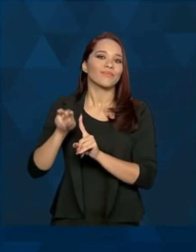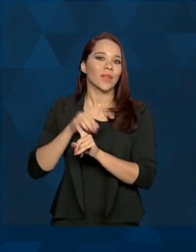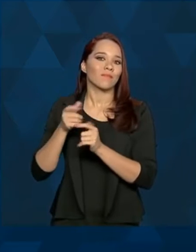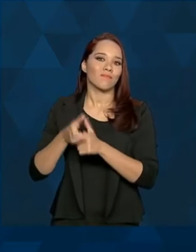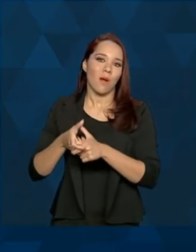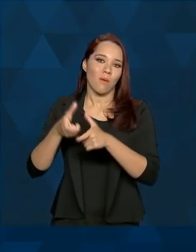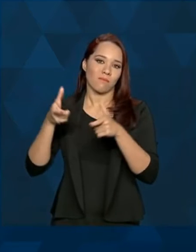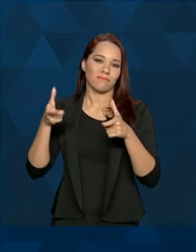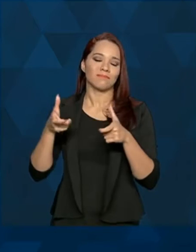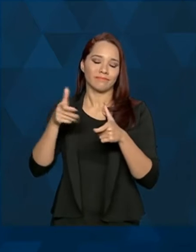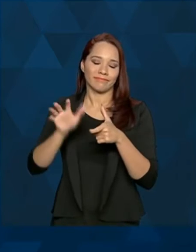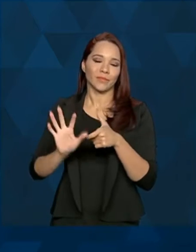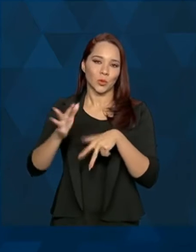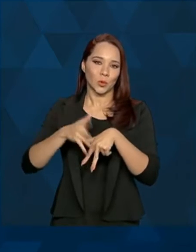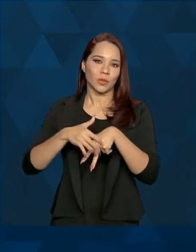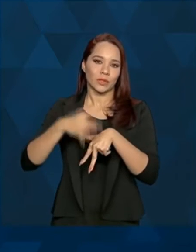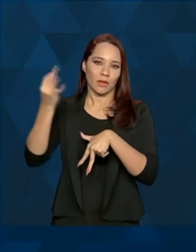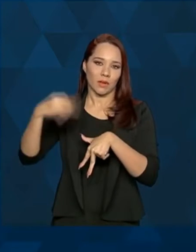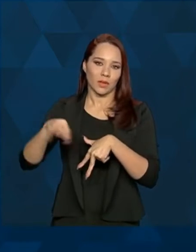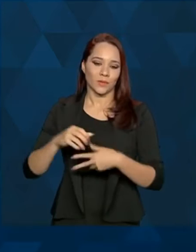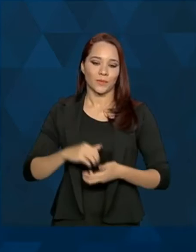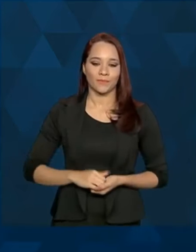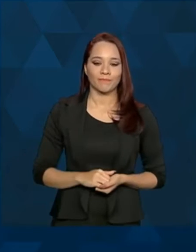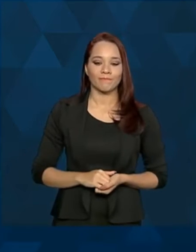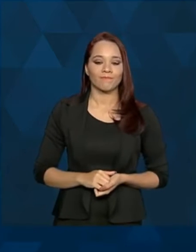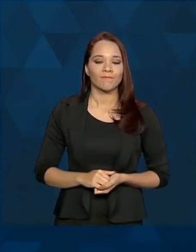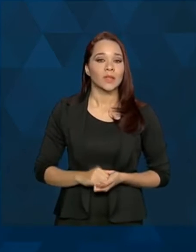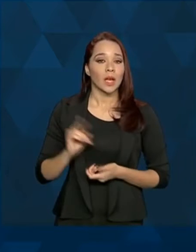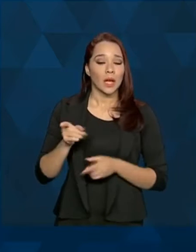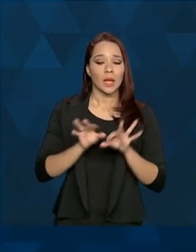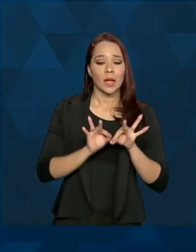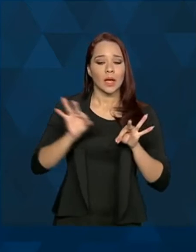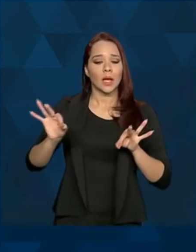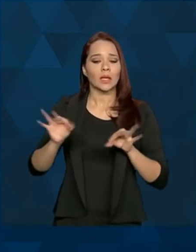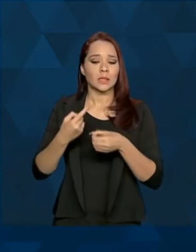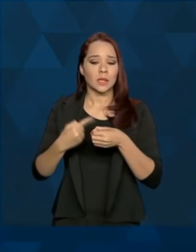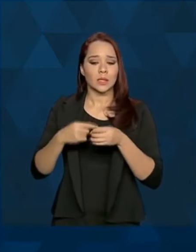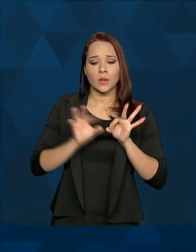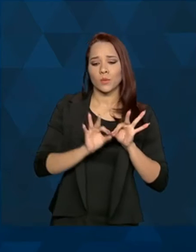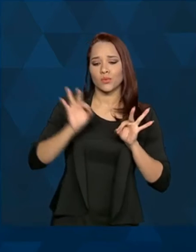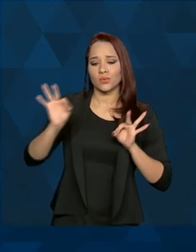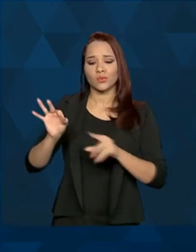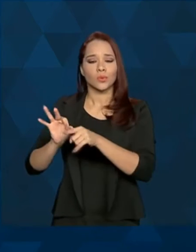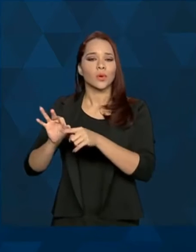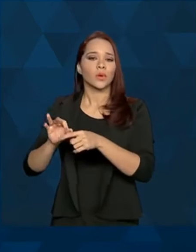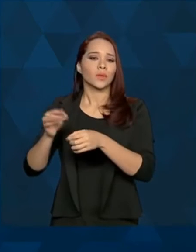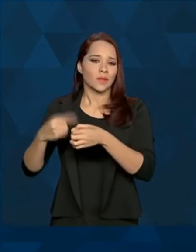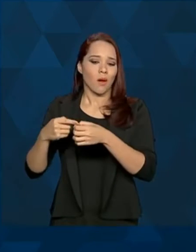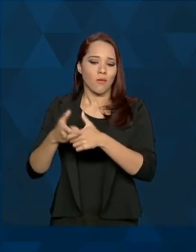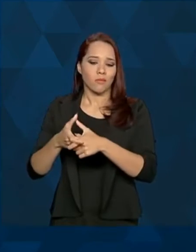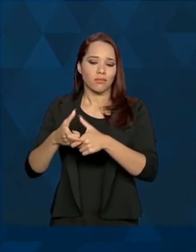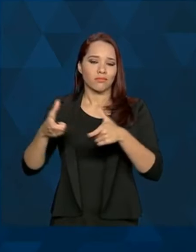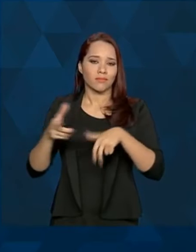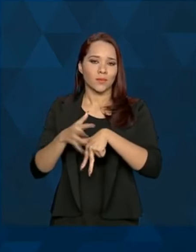aumento desses casos. Você vê claramente que no interior, você vê o aumento desses casos, mostrando